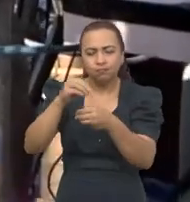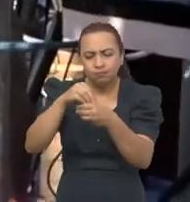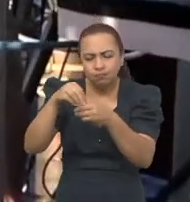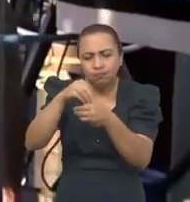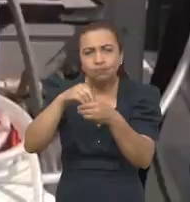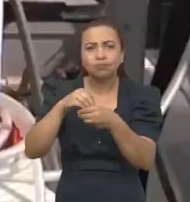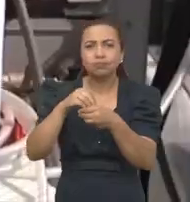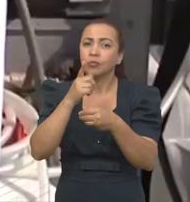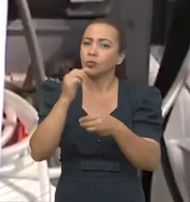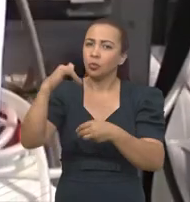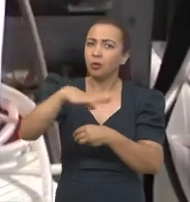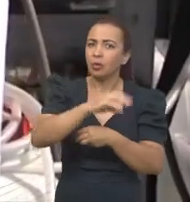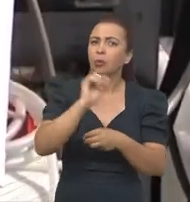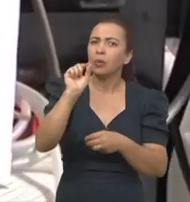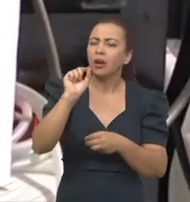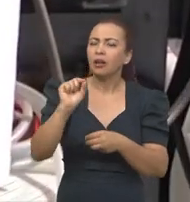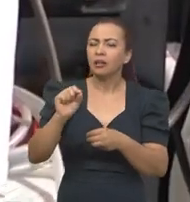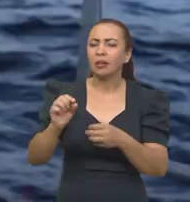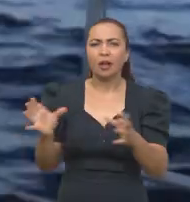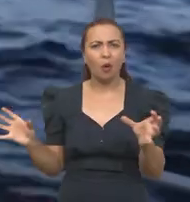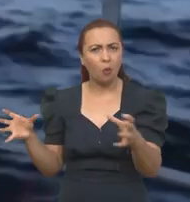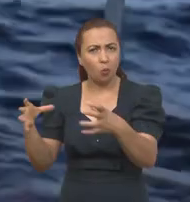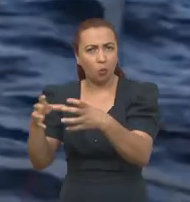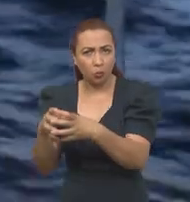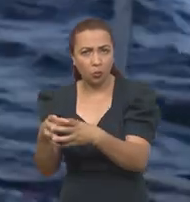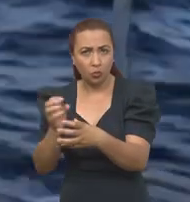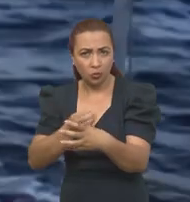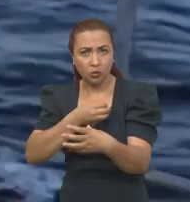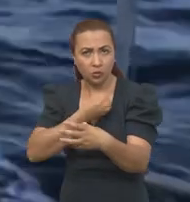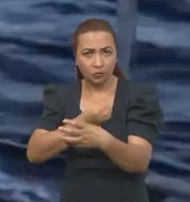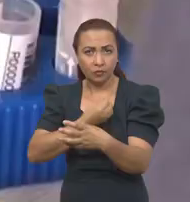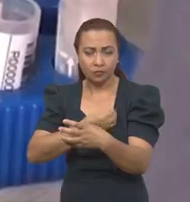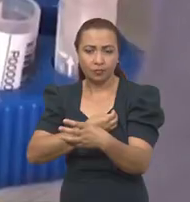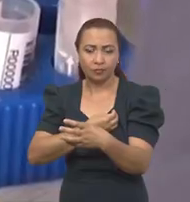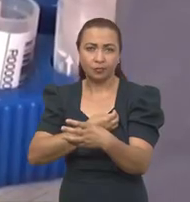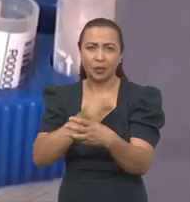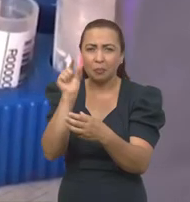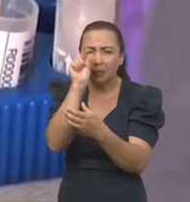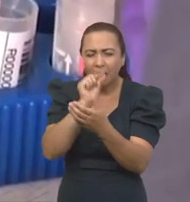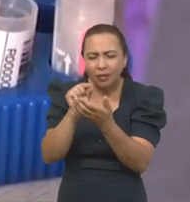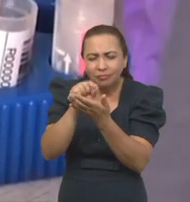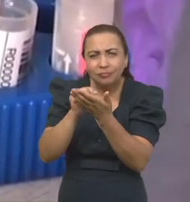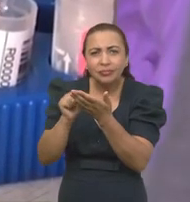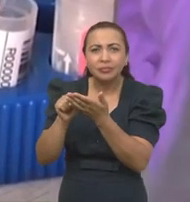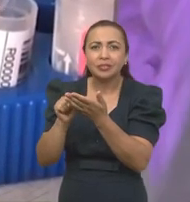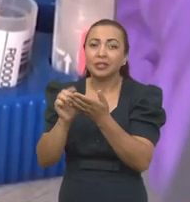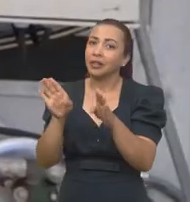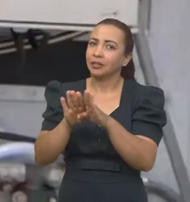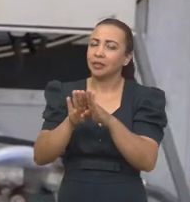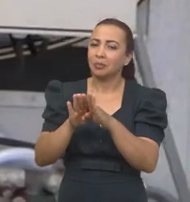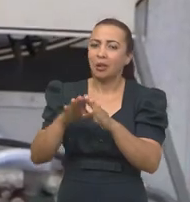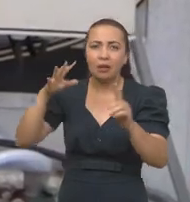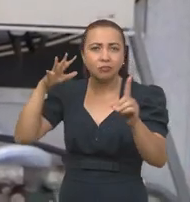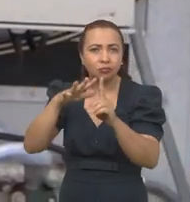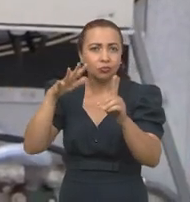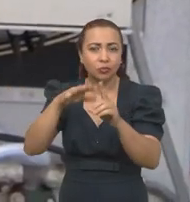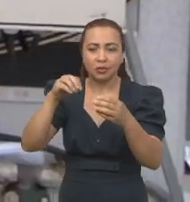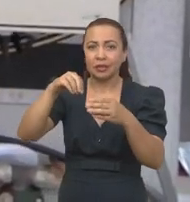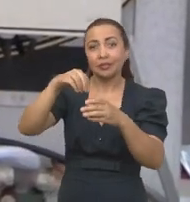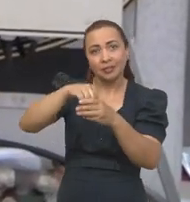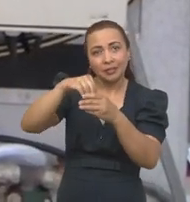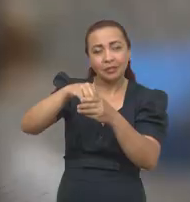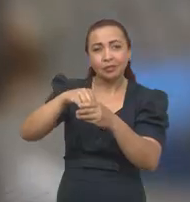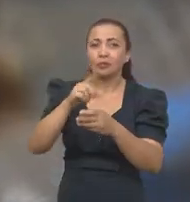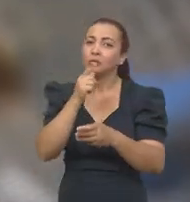oceano que é o problema né o conjunto de micro-organismos que ia suas interações no oceano cada